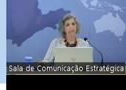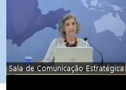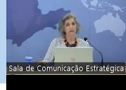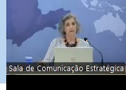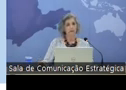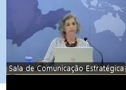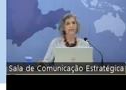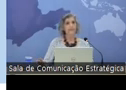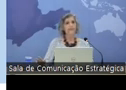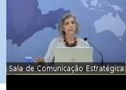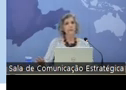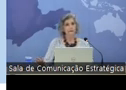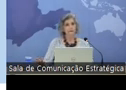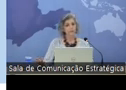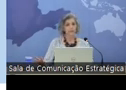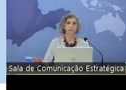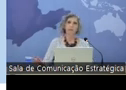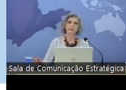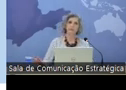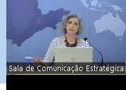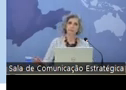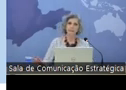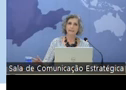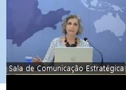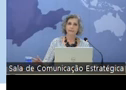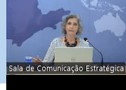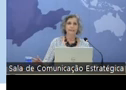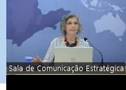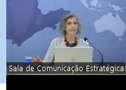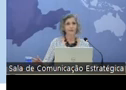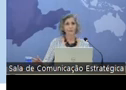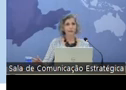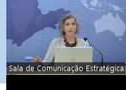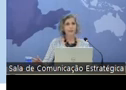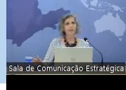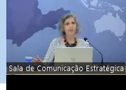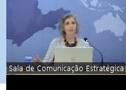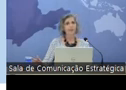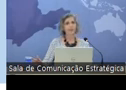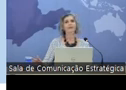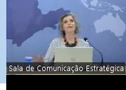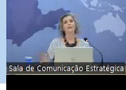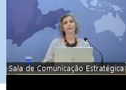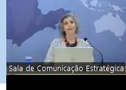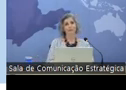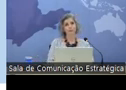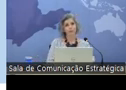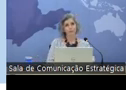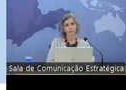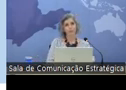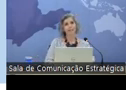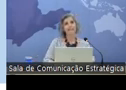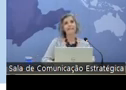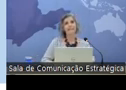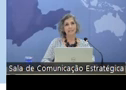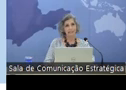de outras que realizaram a carga viral 33% tava com carga viral detectável e a gente não pode permitir isso lembra a gente tem que fazer